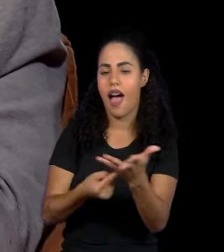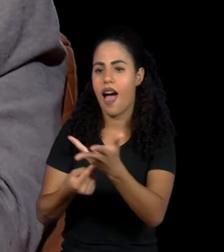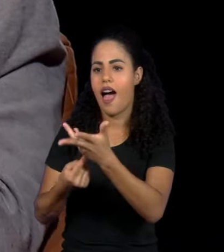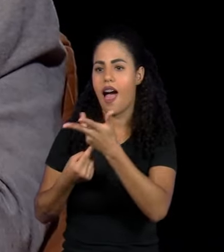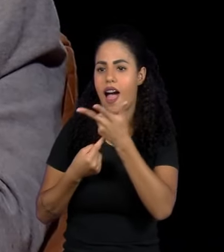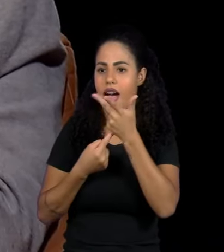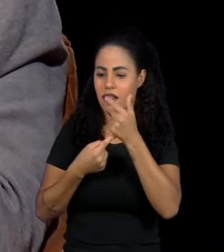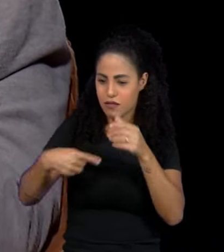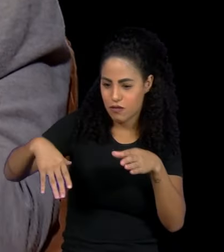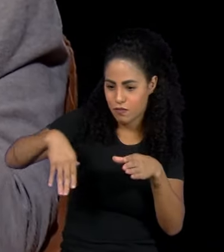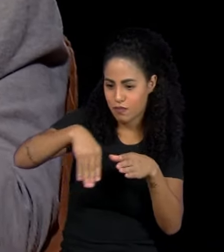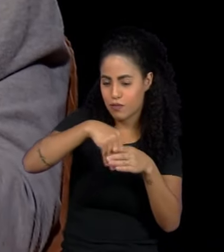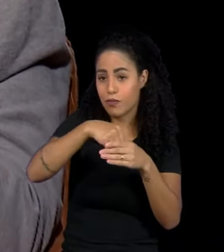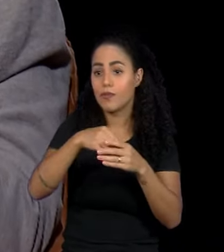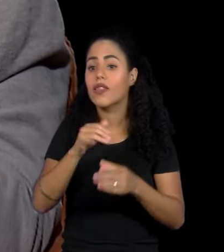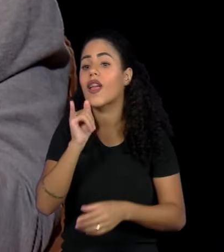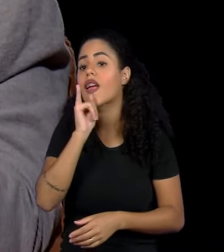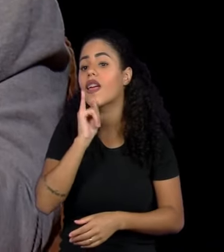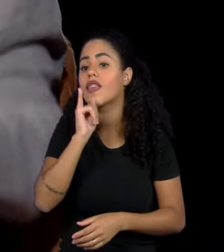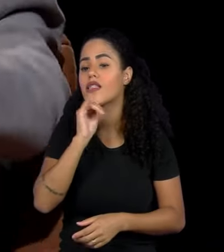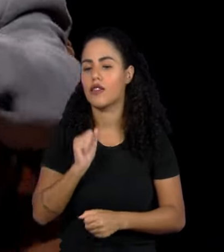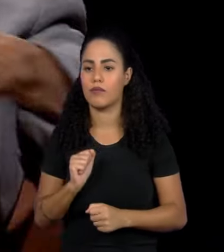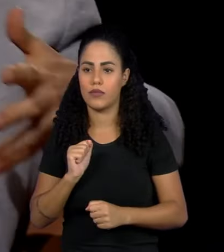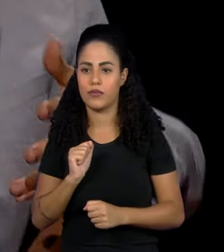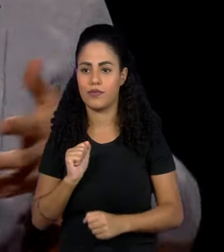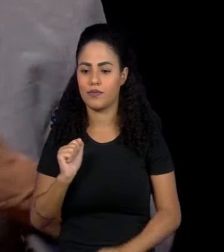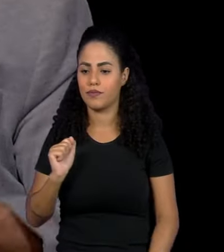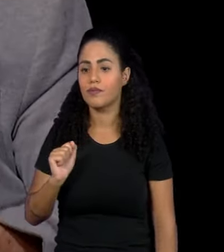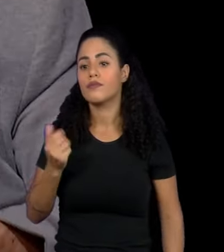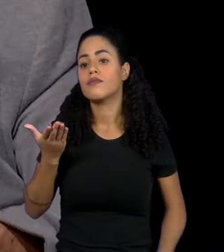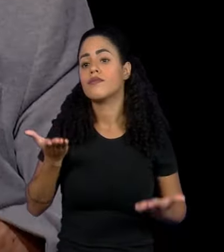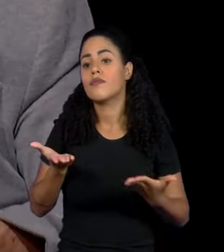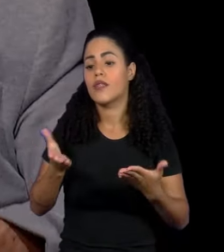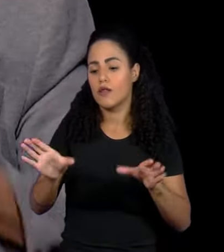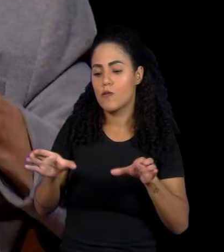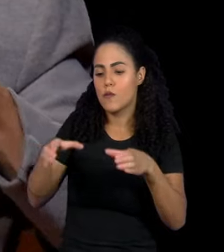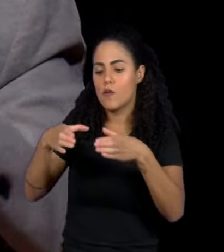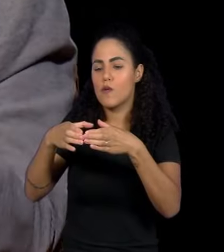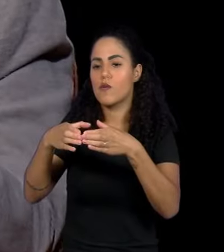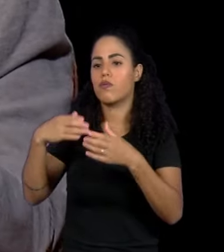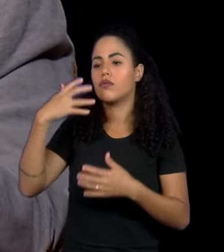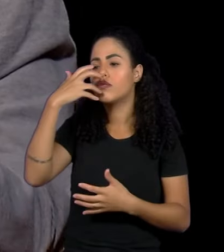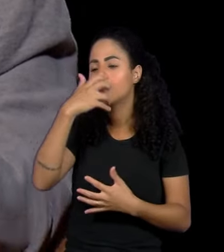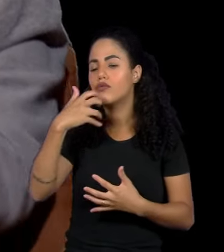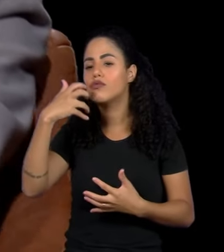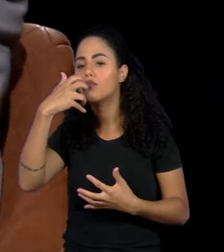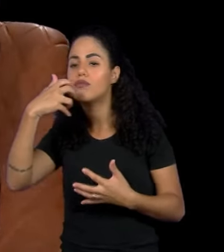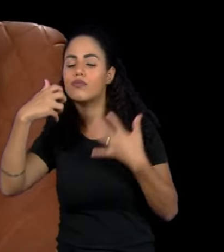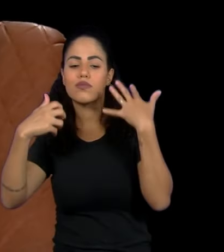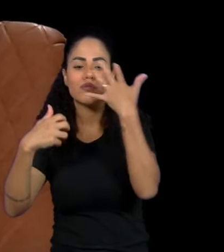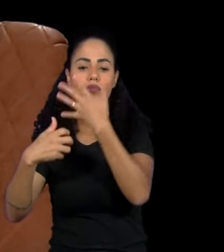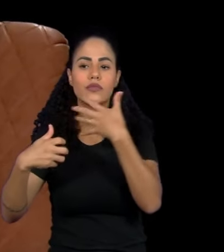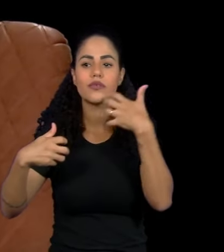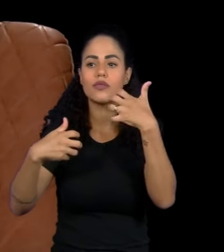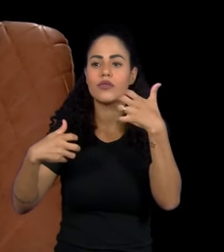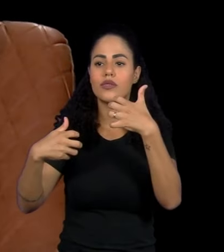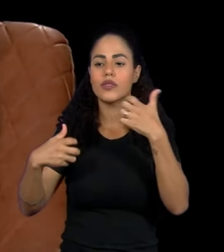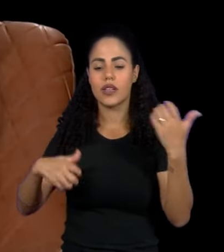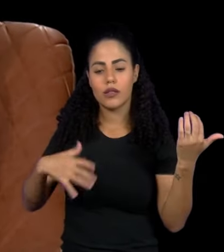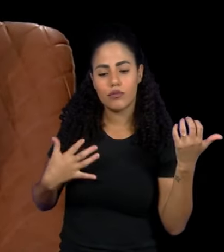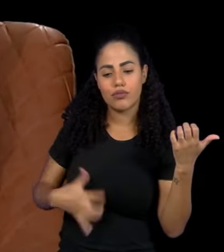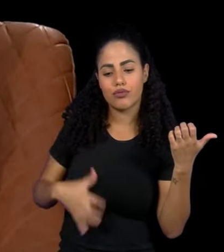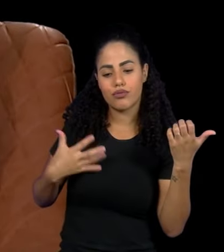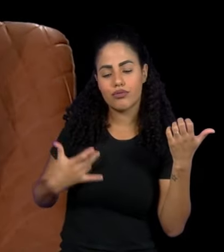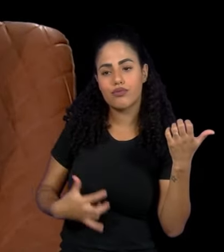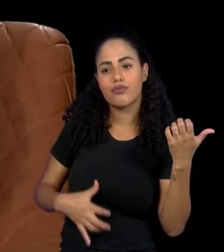atividades artísticas. Por exemplo, um cavalo marinho, você tem um grupo de músicos que toca para que as